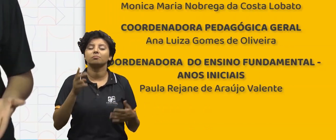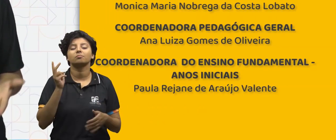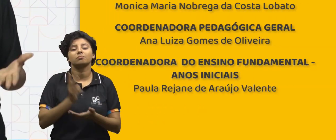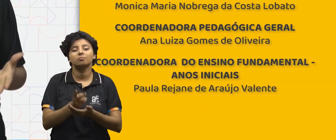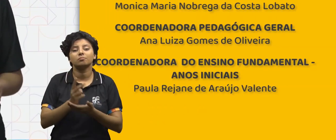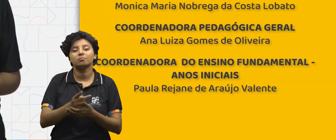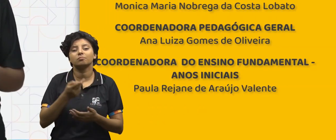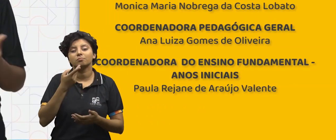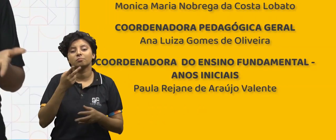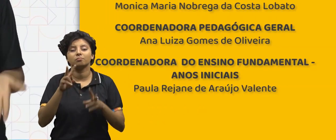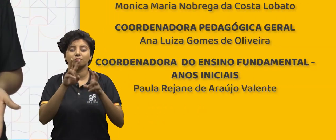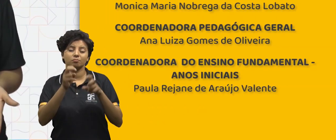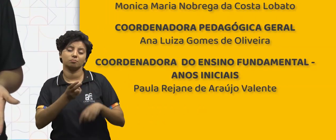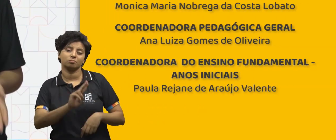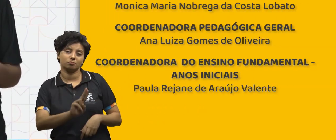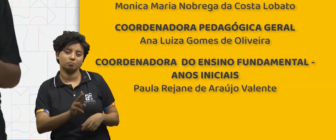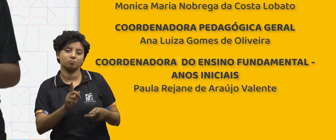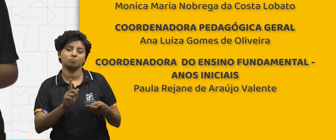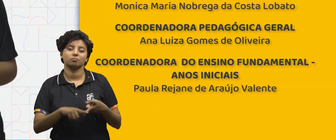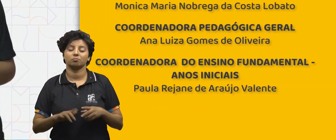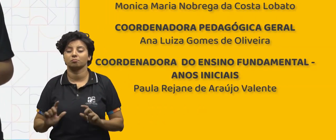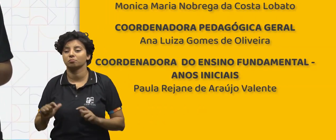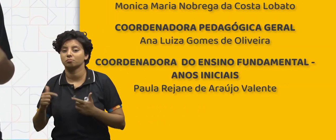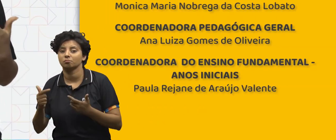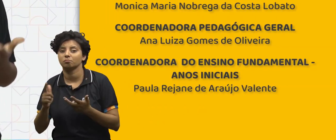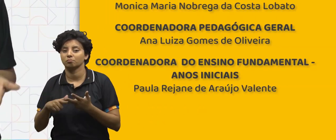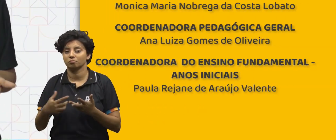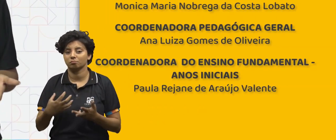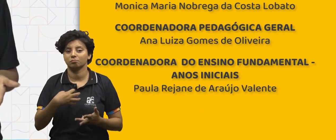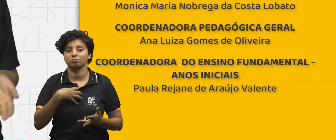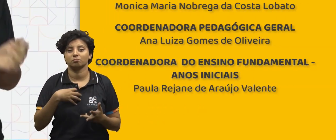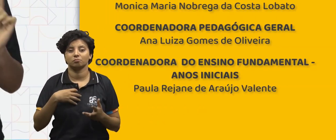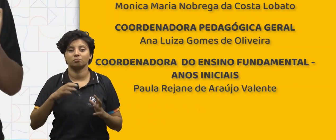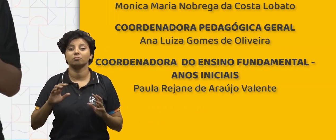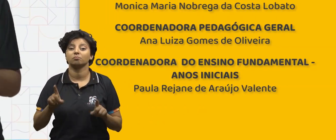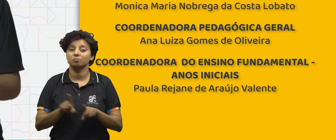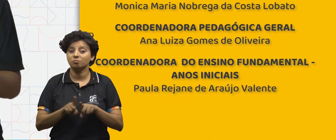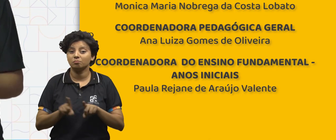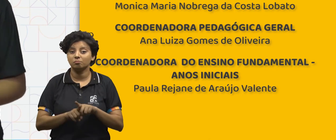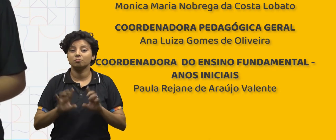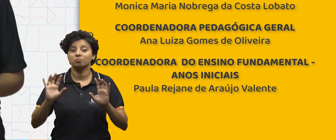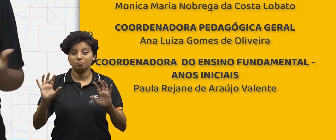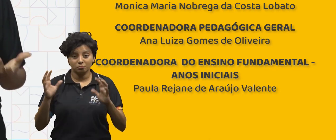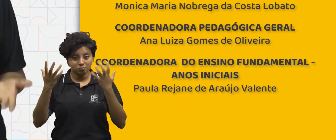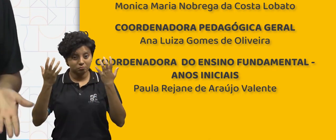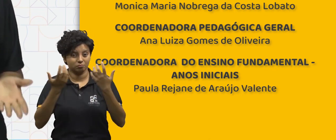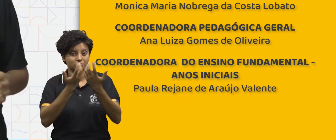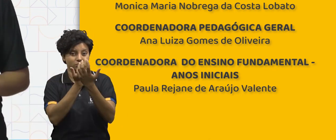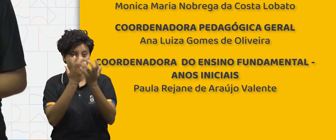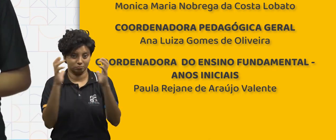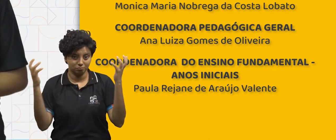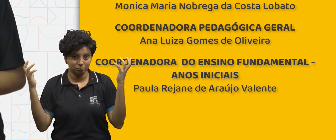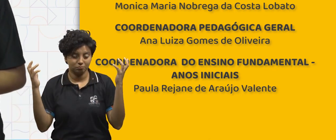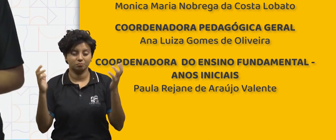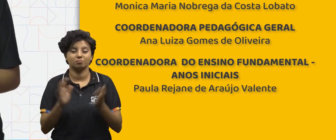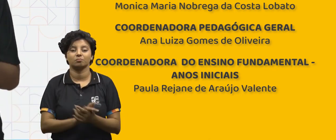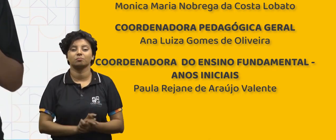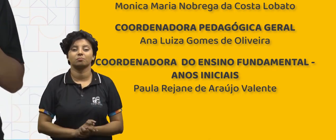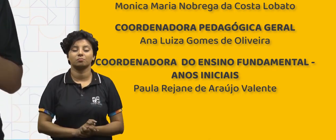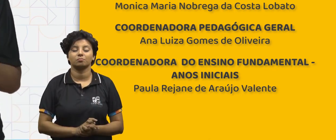estamos sempre falando sobre nomes, ações, estados e até mesmo sobre fenômenos da